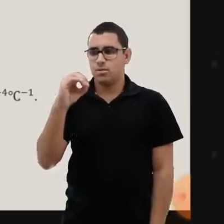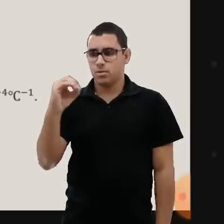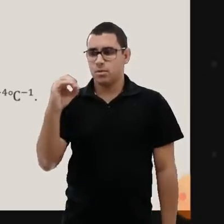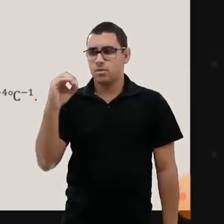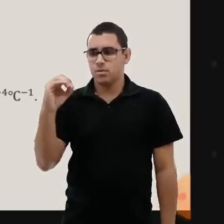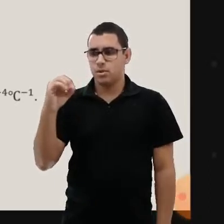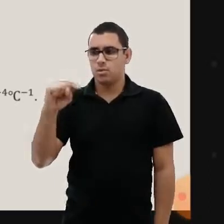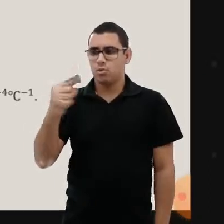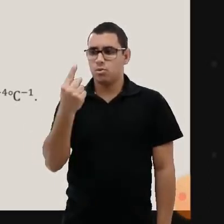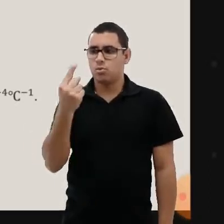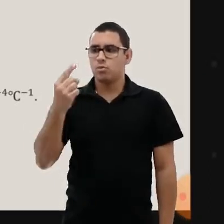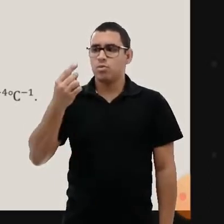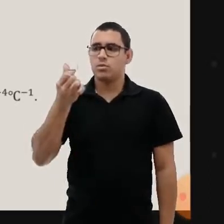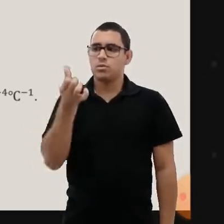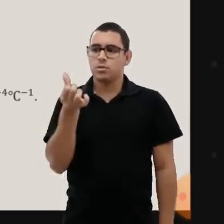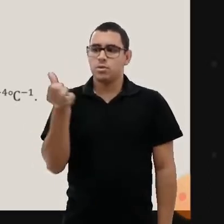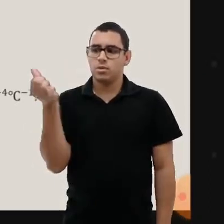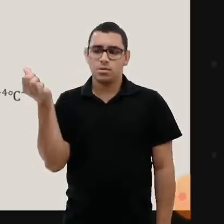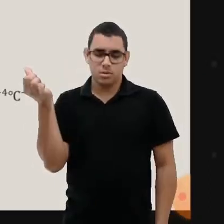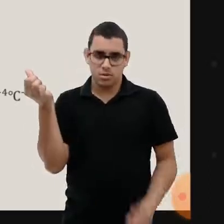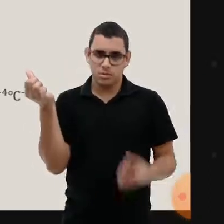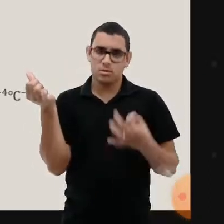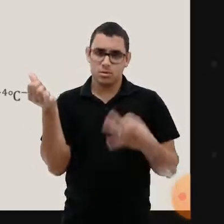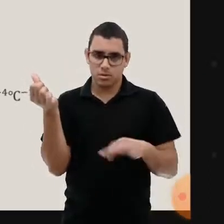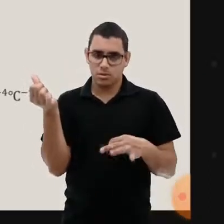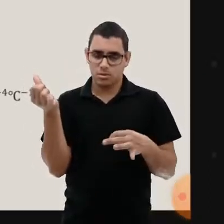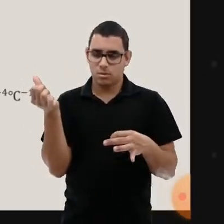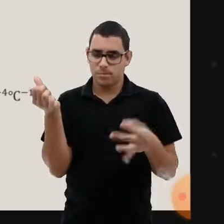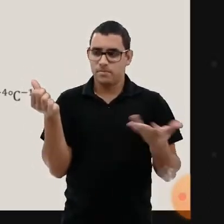0,000. E aí nós temos uma dízima periódica,